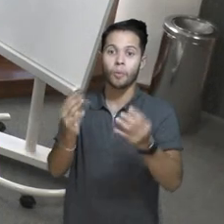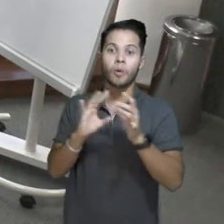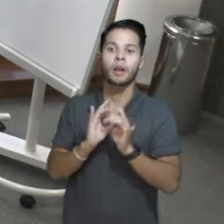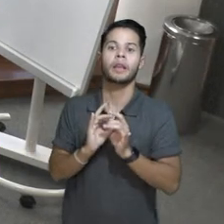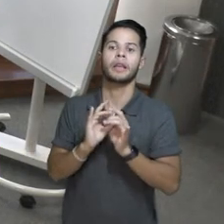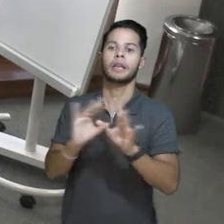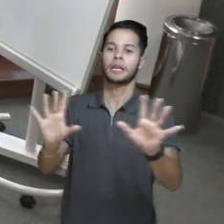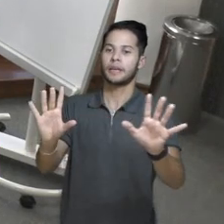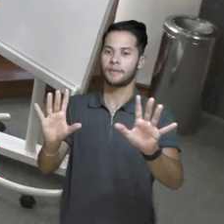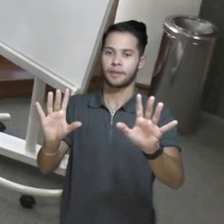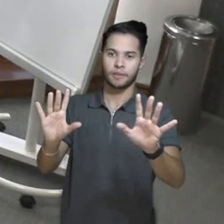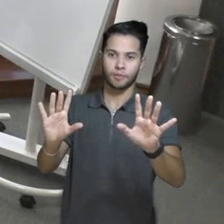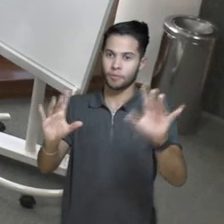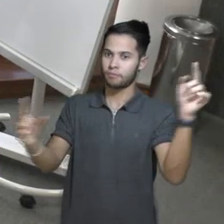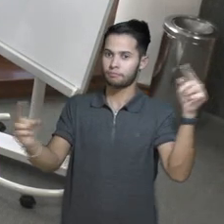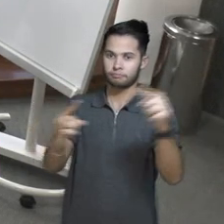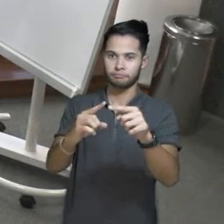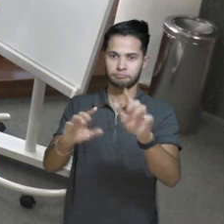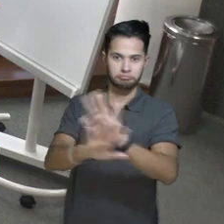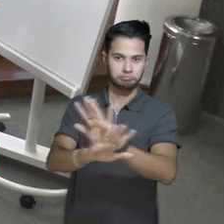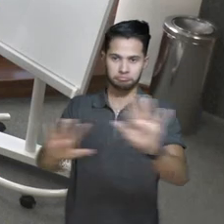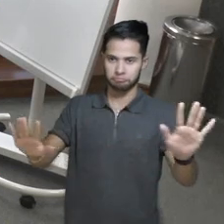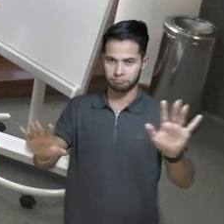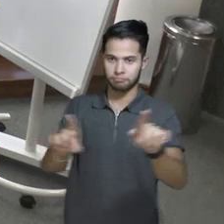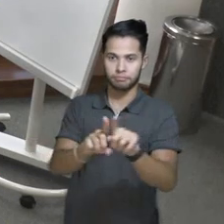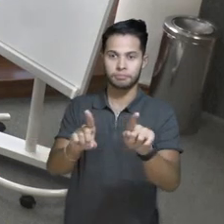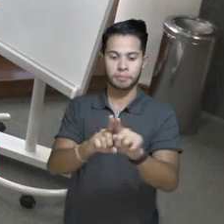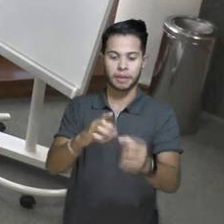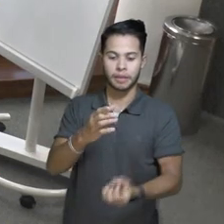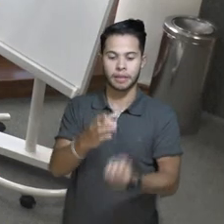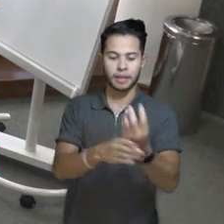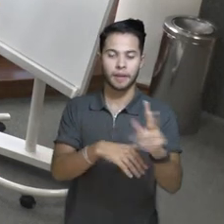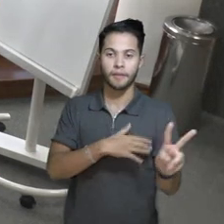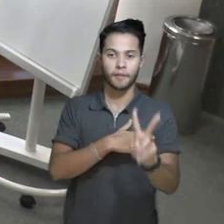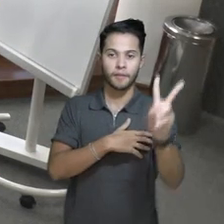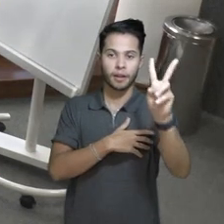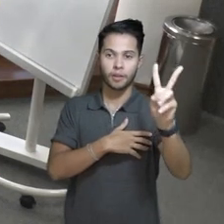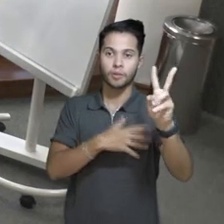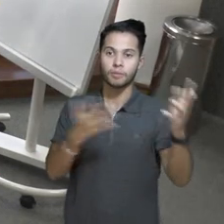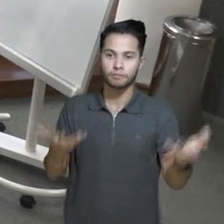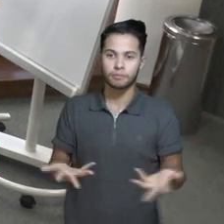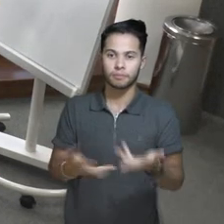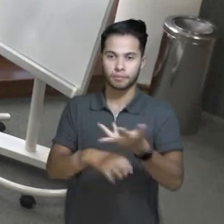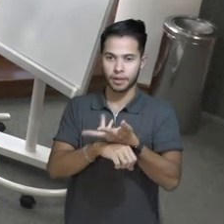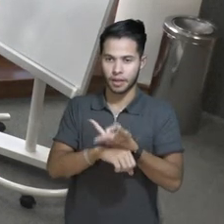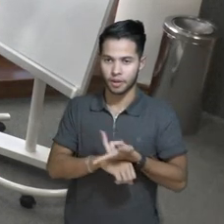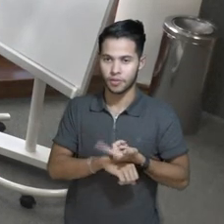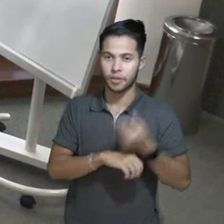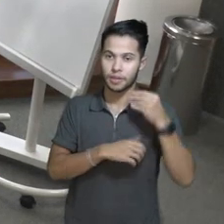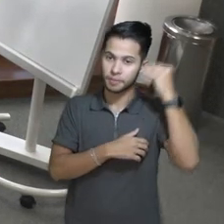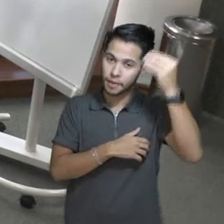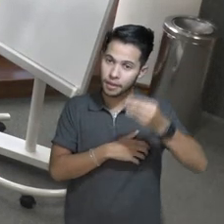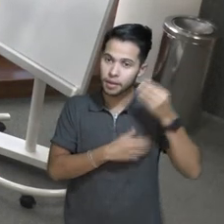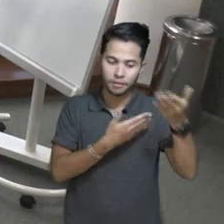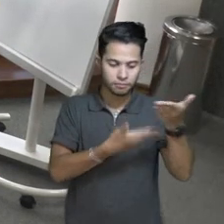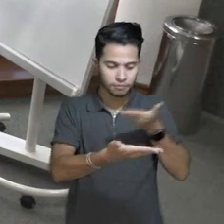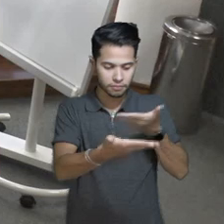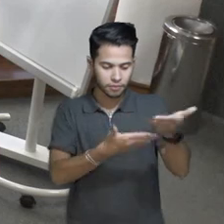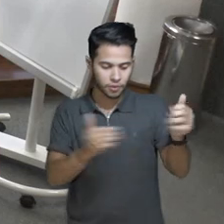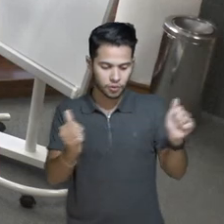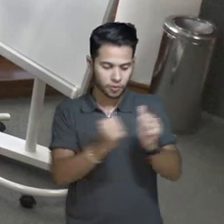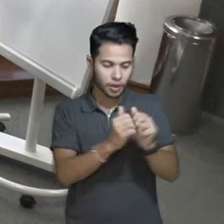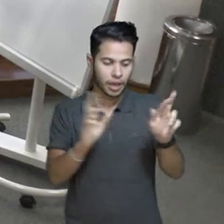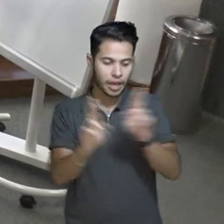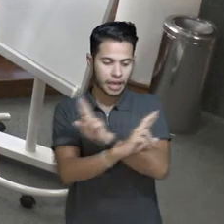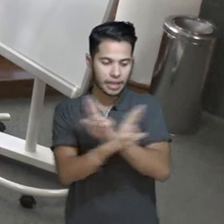não intencional desenvolver valores e habilidades por meio da convivência experiências diárias na família relações interpessoais